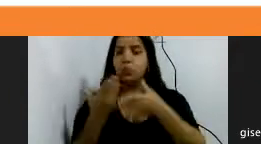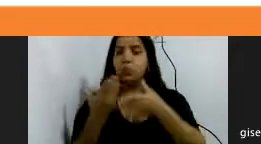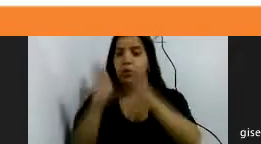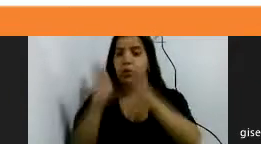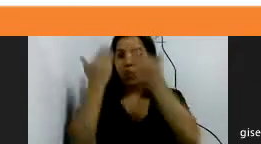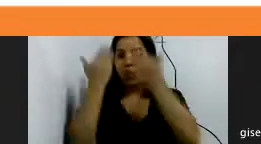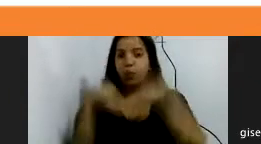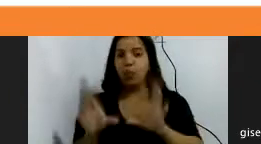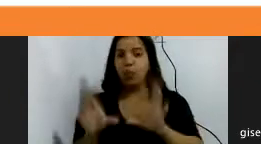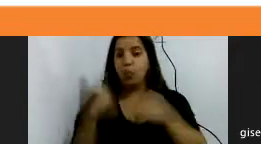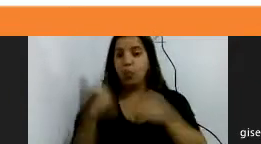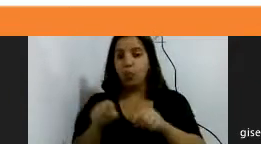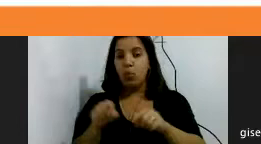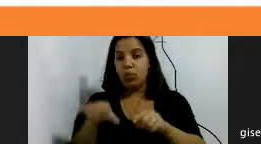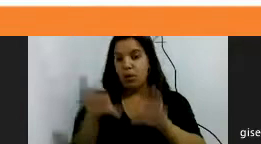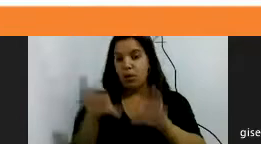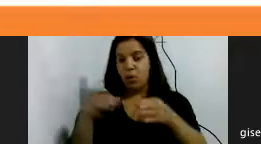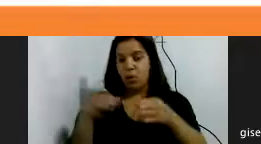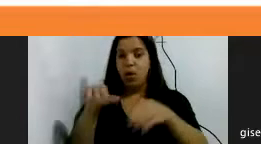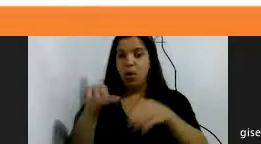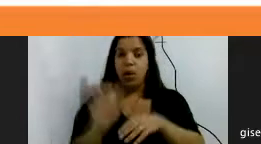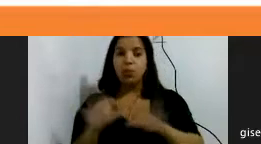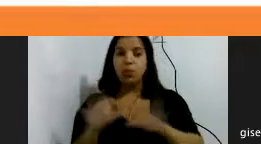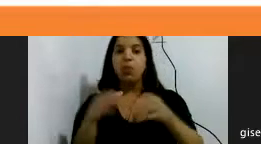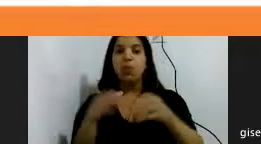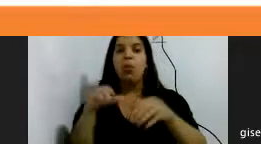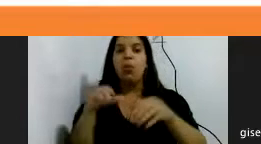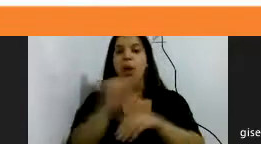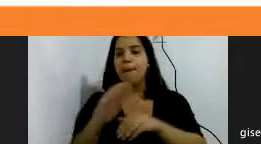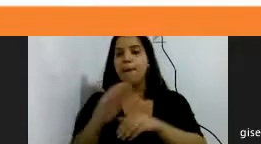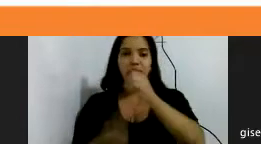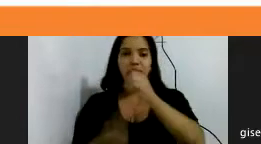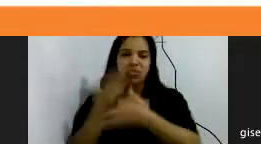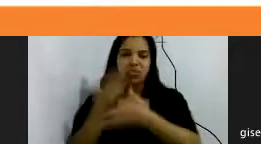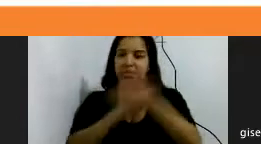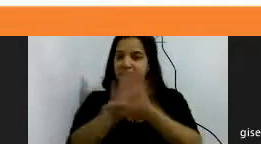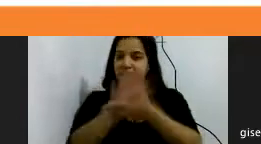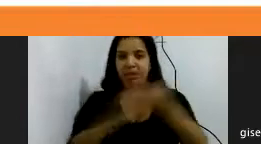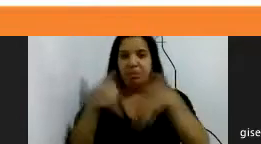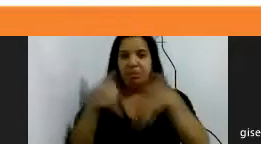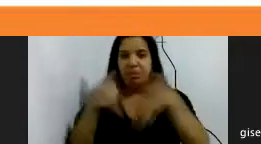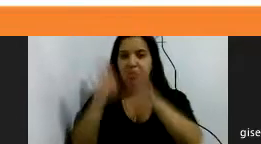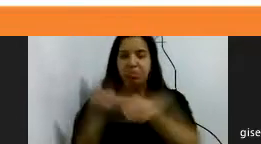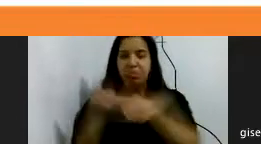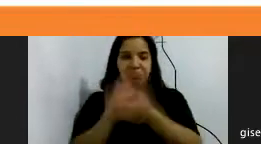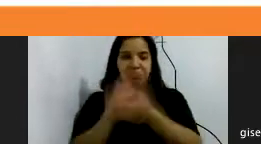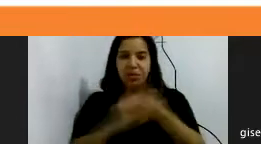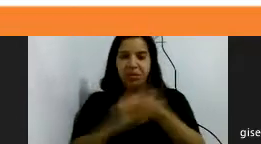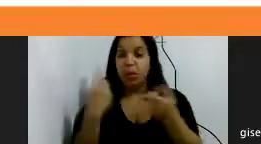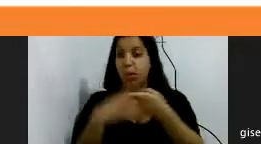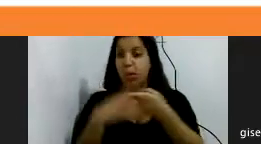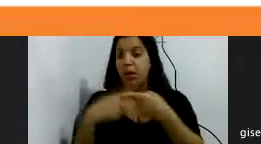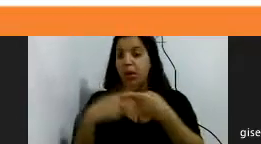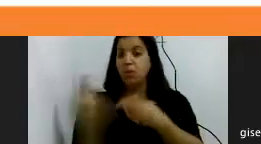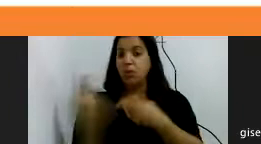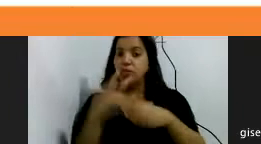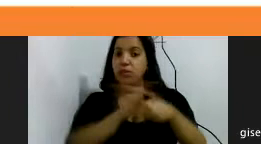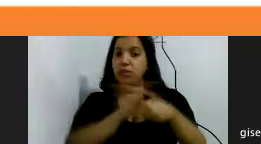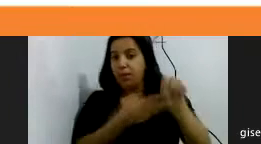contra o grupo A. O grupo AB não produz nenhum anticorpo porque ele tem os dois antígenos na